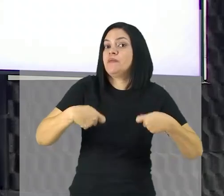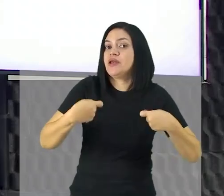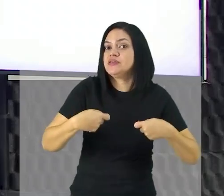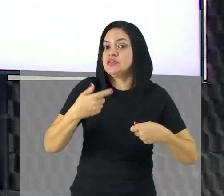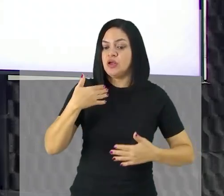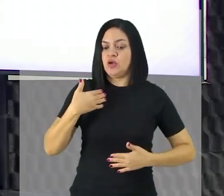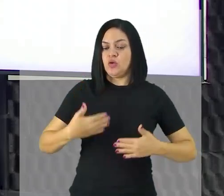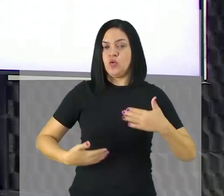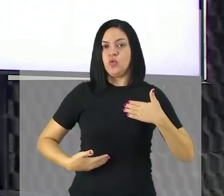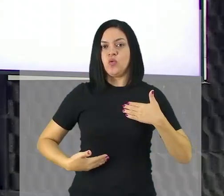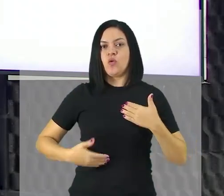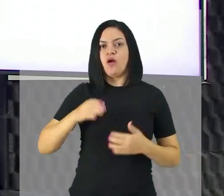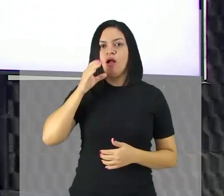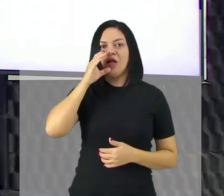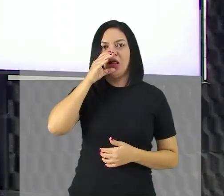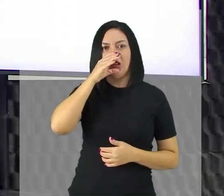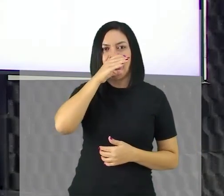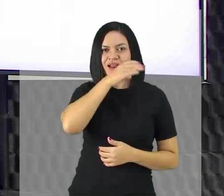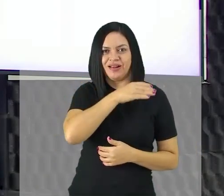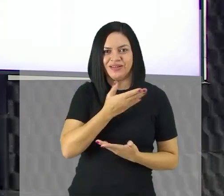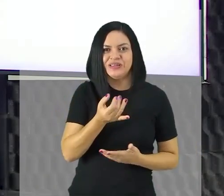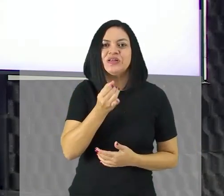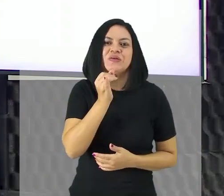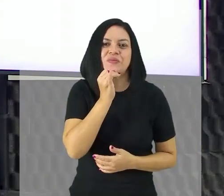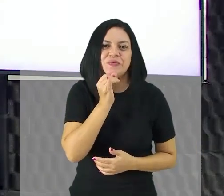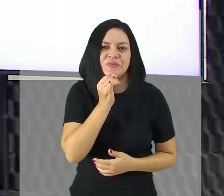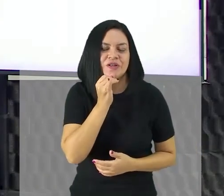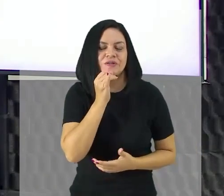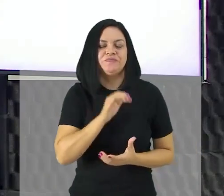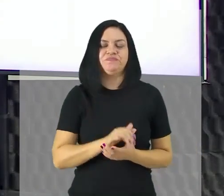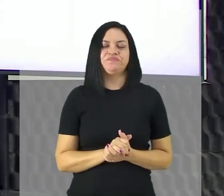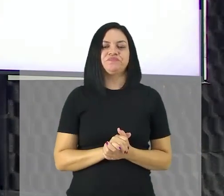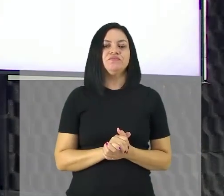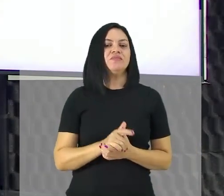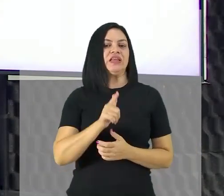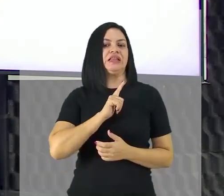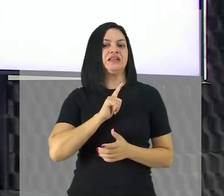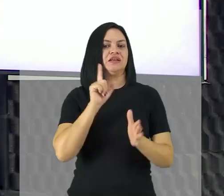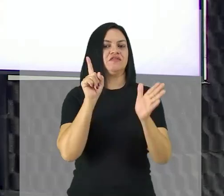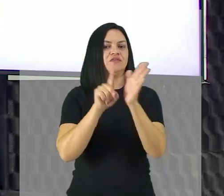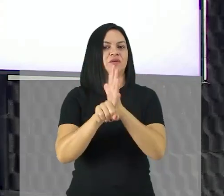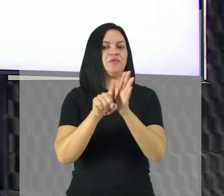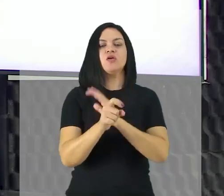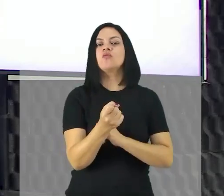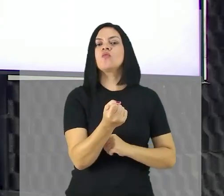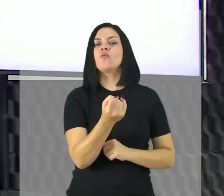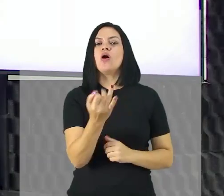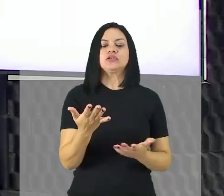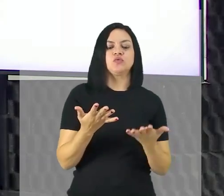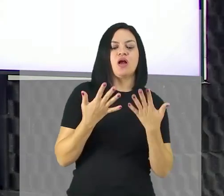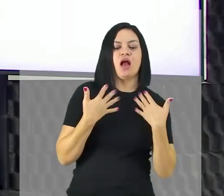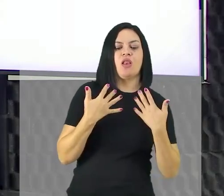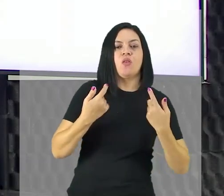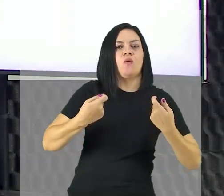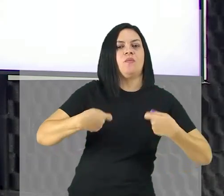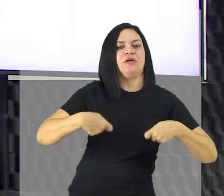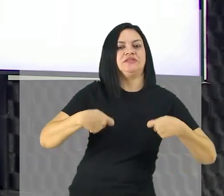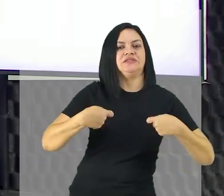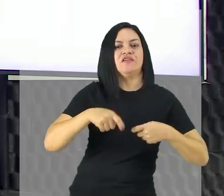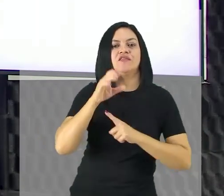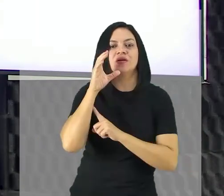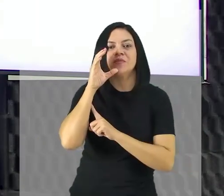um corpo. Por exemplo, fizemos uma questão que é quanto calor foi necessário para